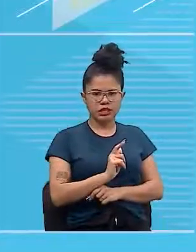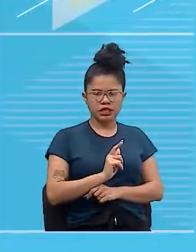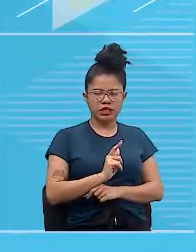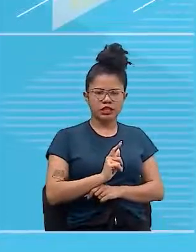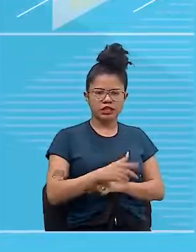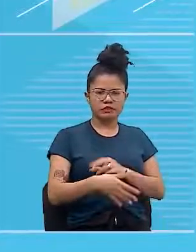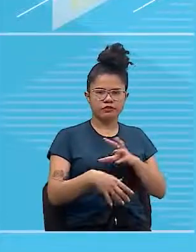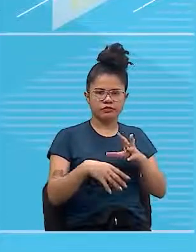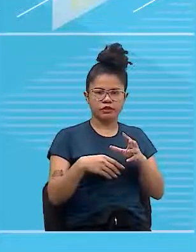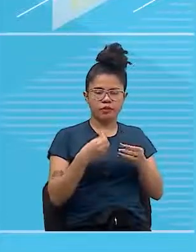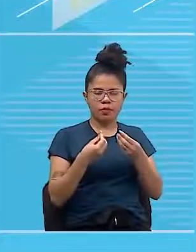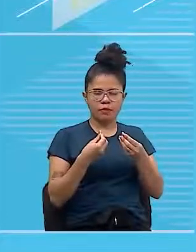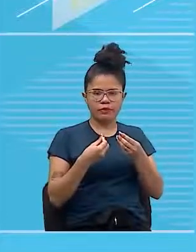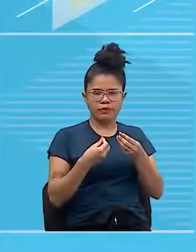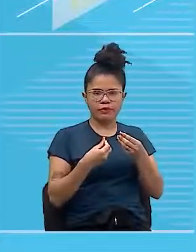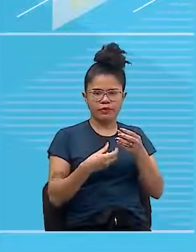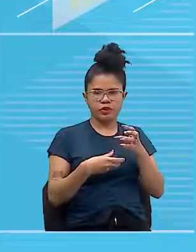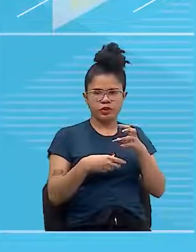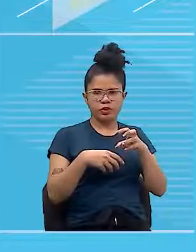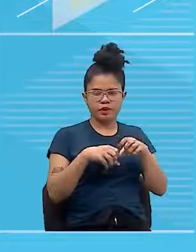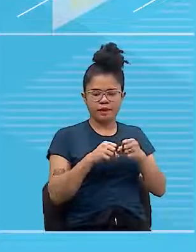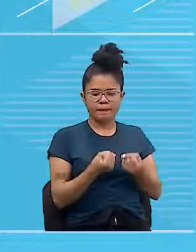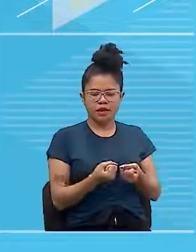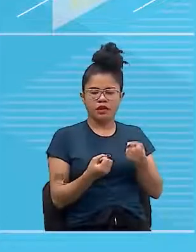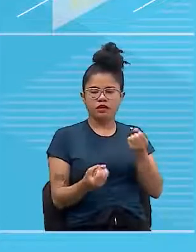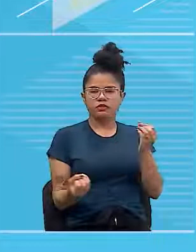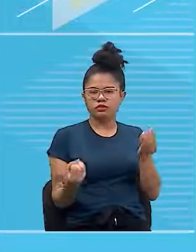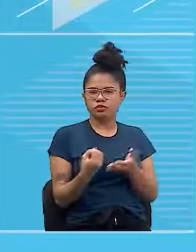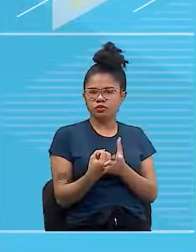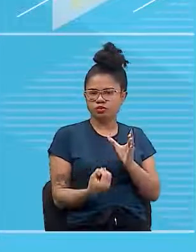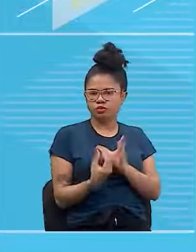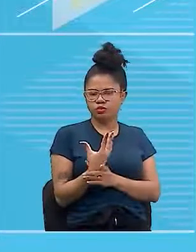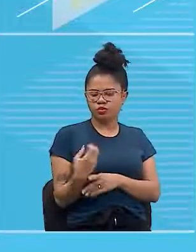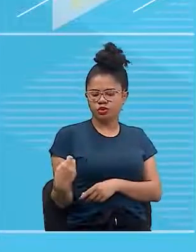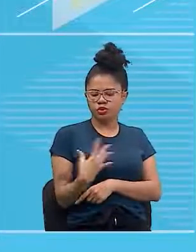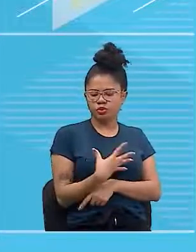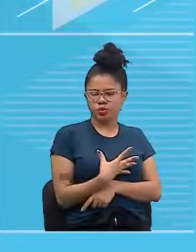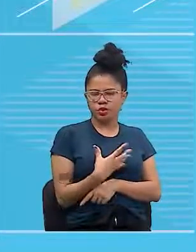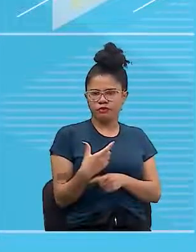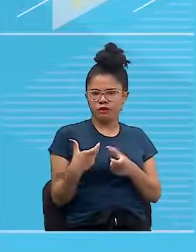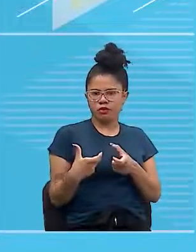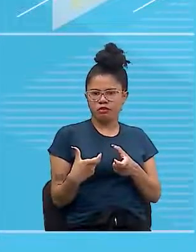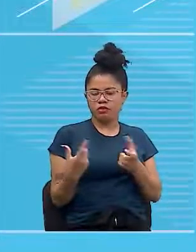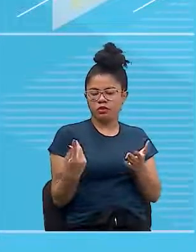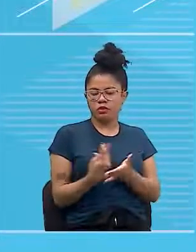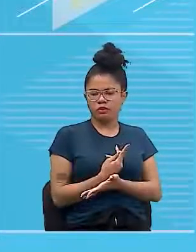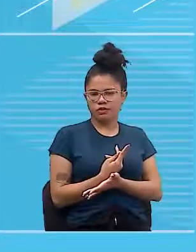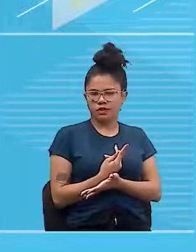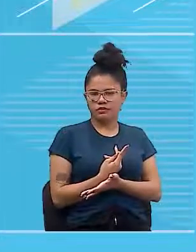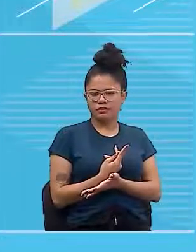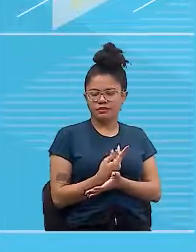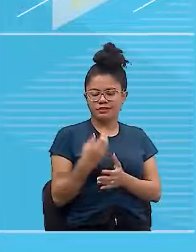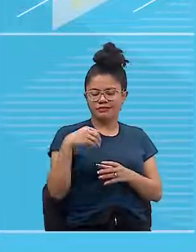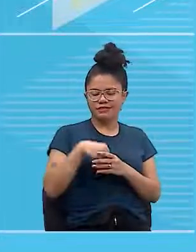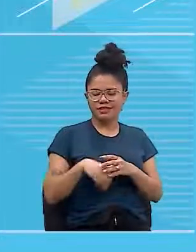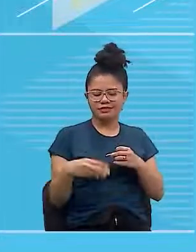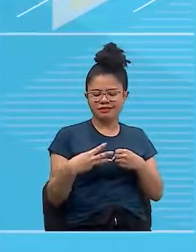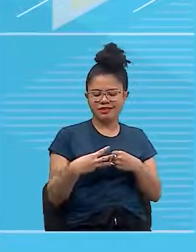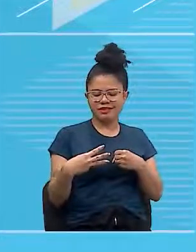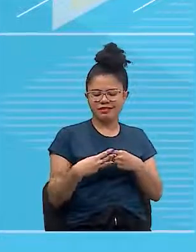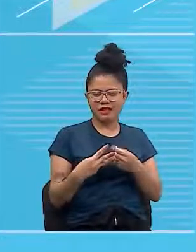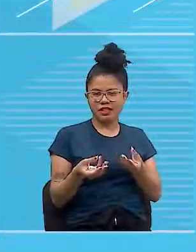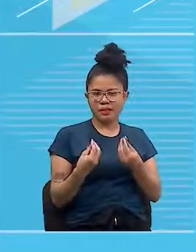da formação de novas substâncias né é liberada no interior das nossas células Para que ocorra